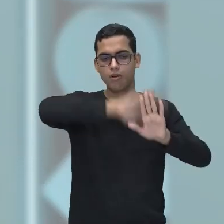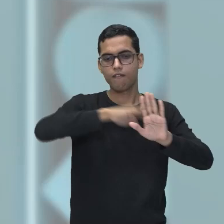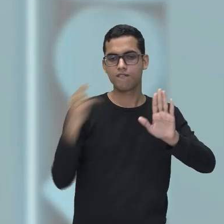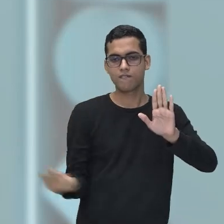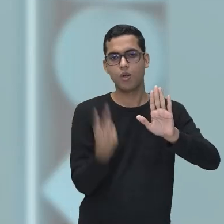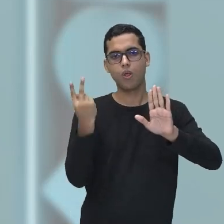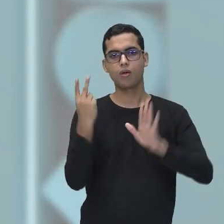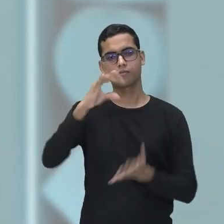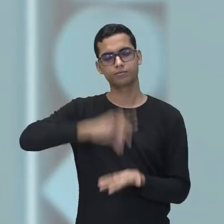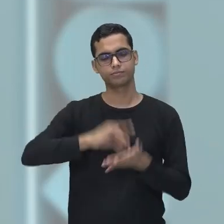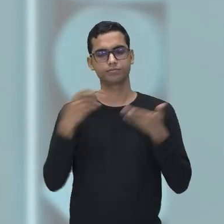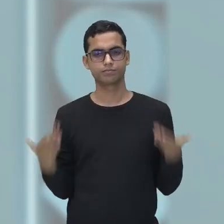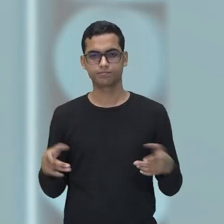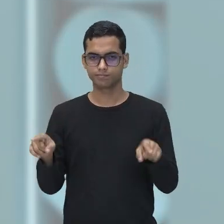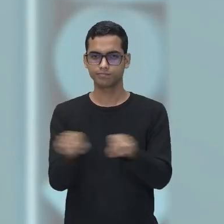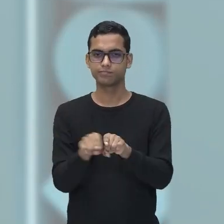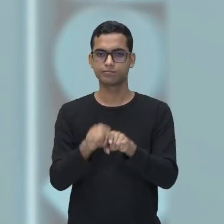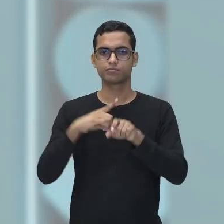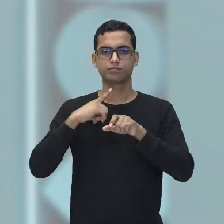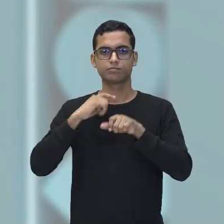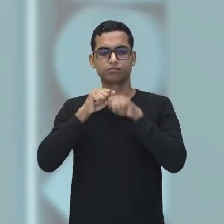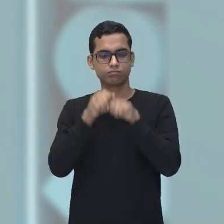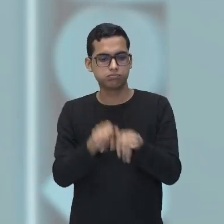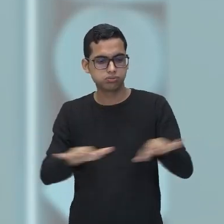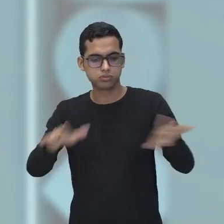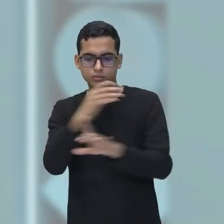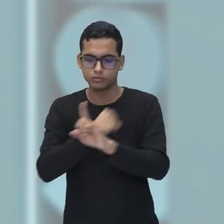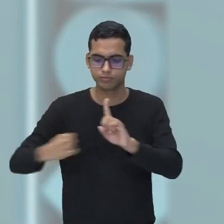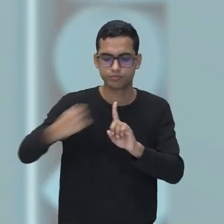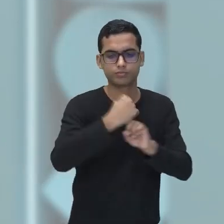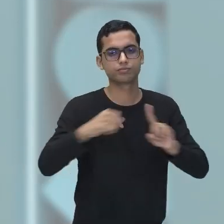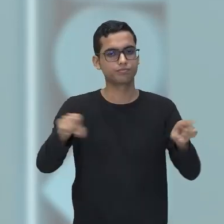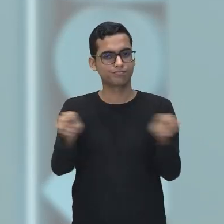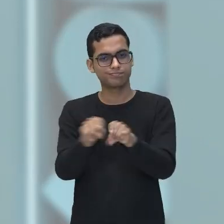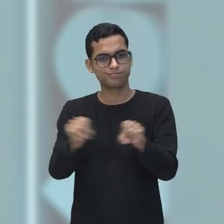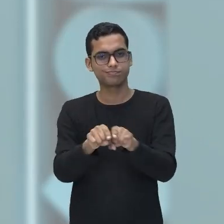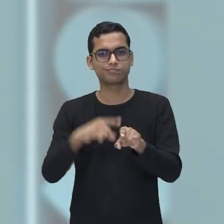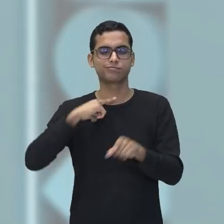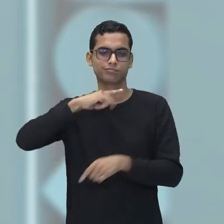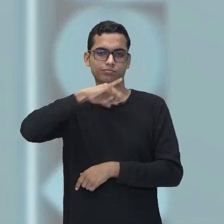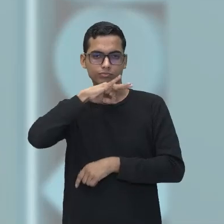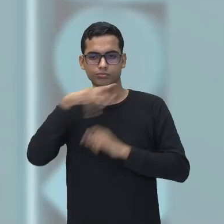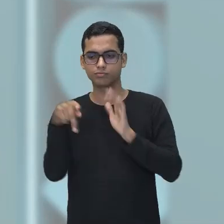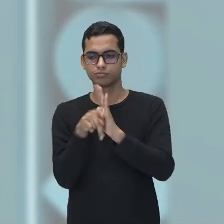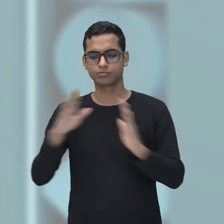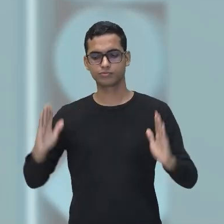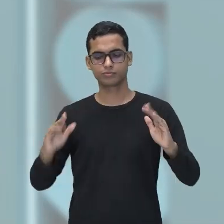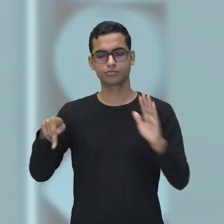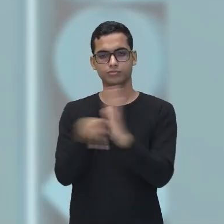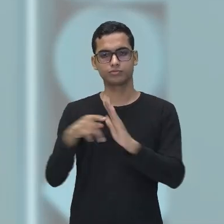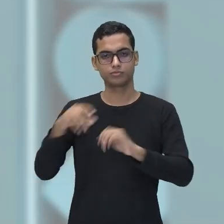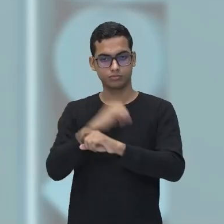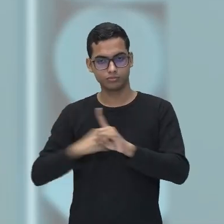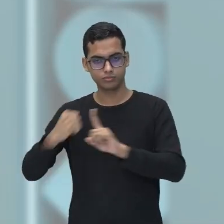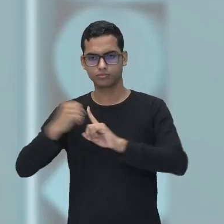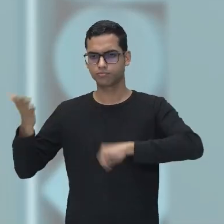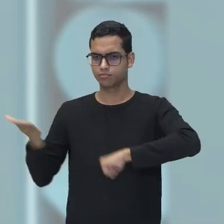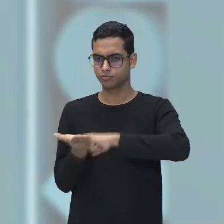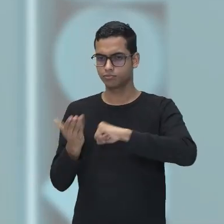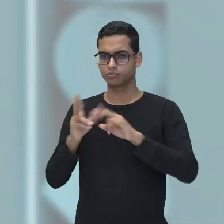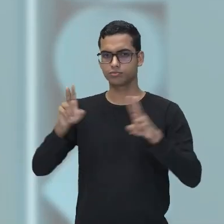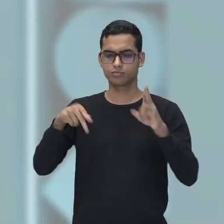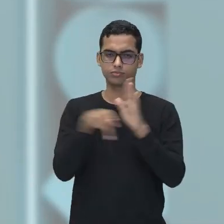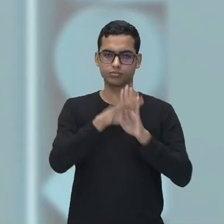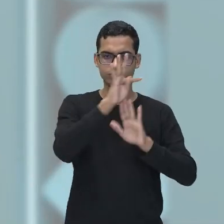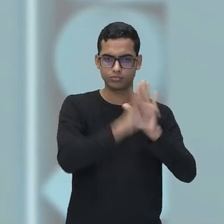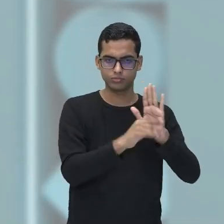têm, vai se espalhando socialmente e eis aí o mal da sociedade contemporânea, assim de acordo com o